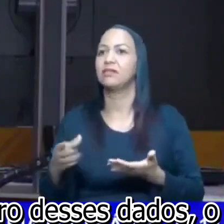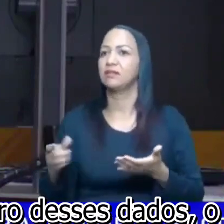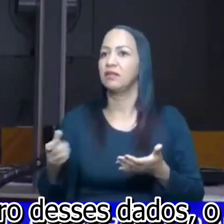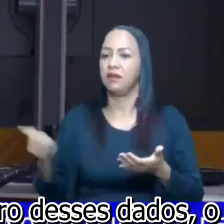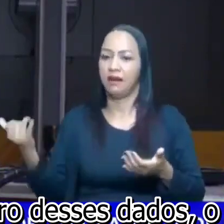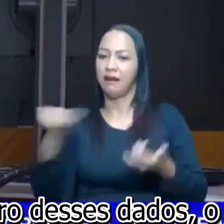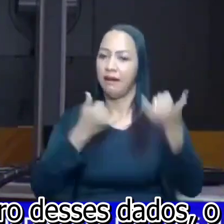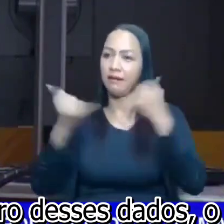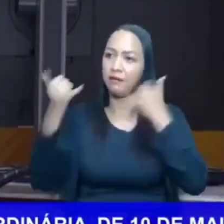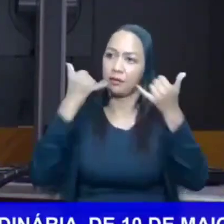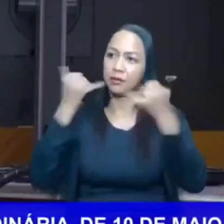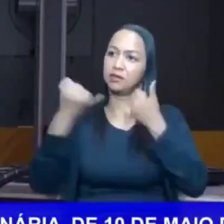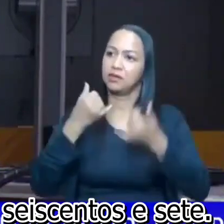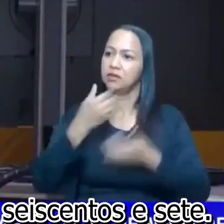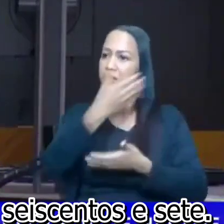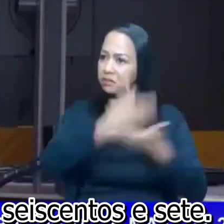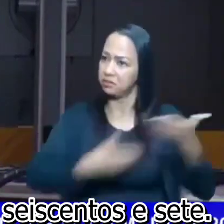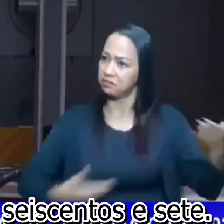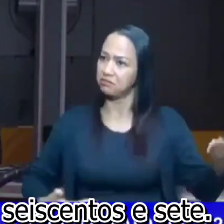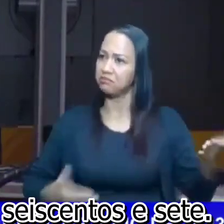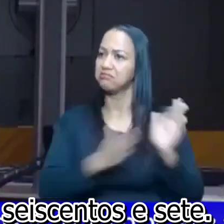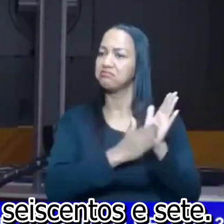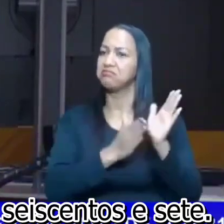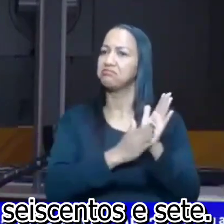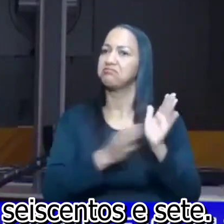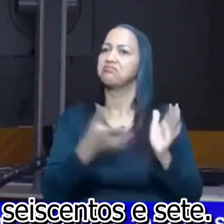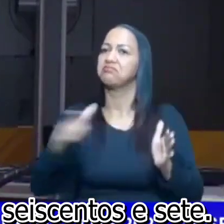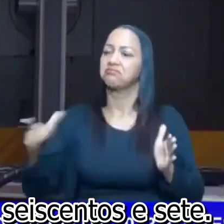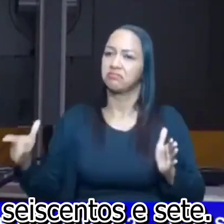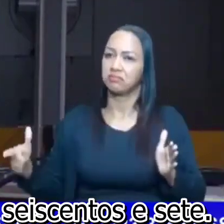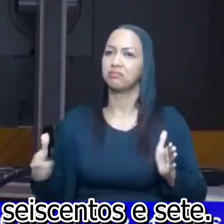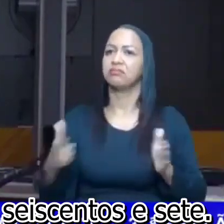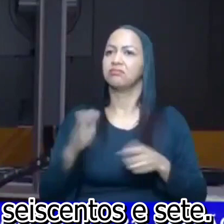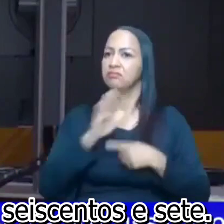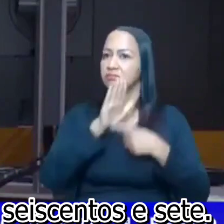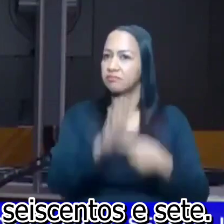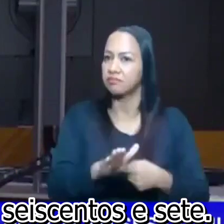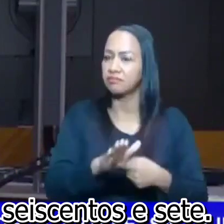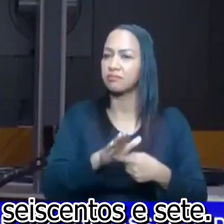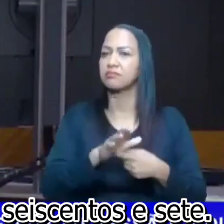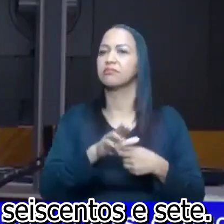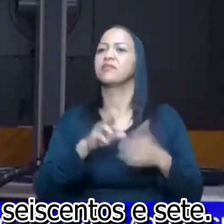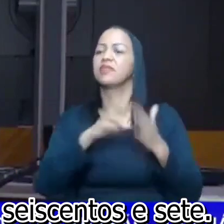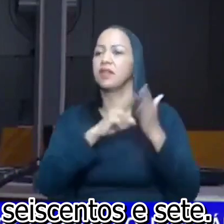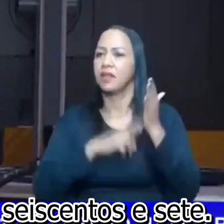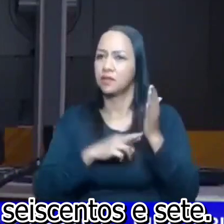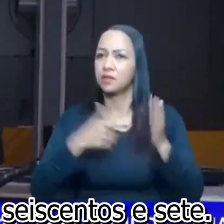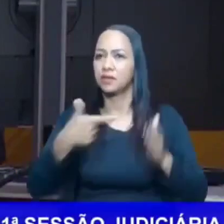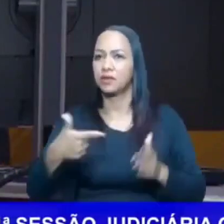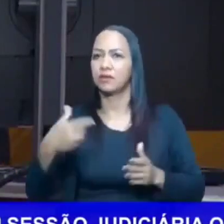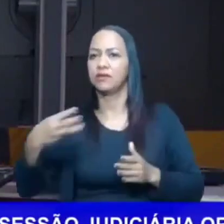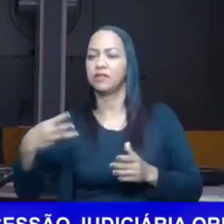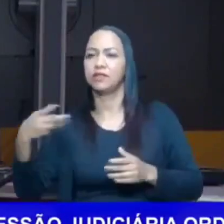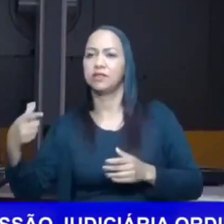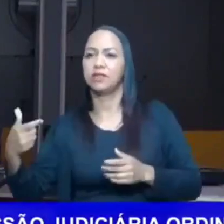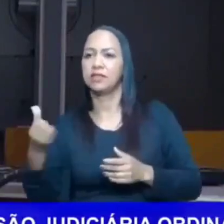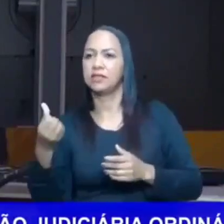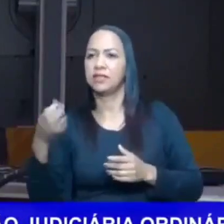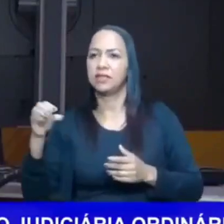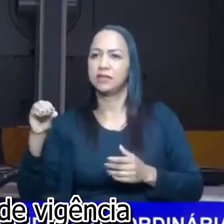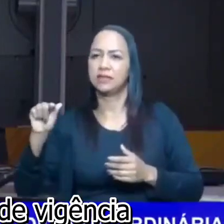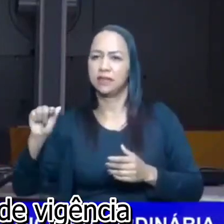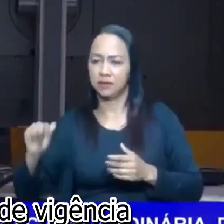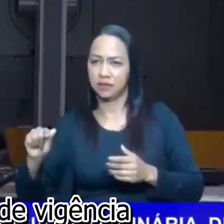desses dados, o que é uma previsão expressa da Resolução 23.607.